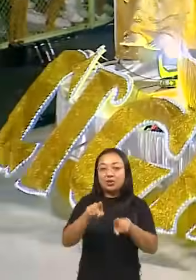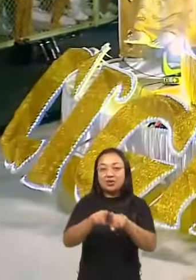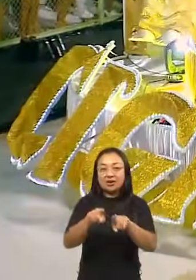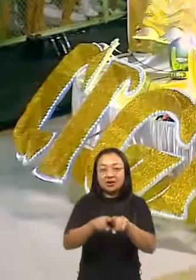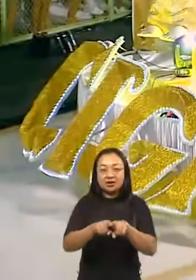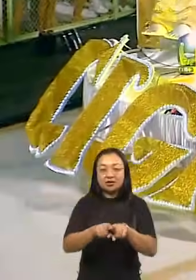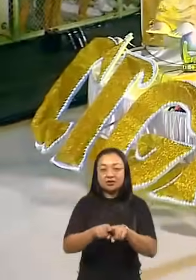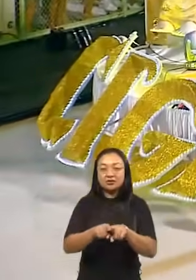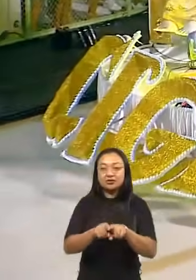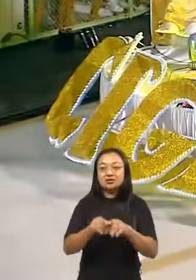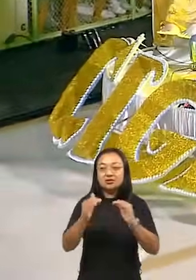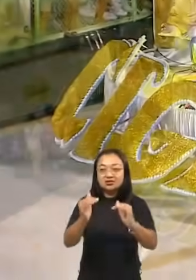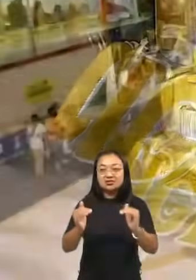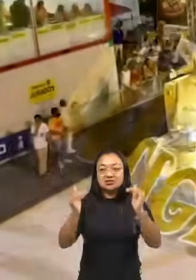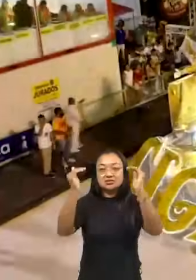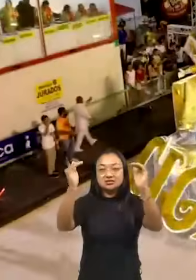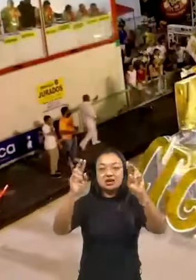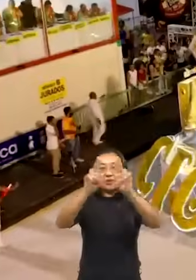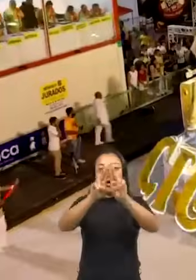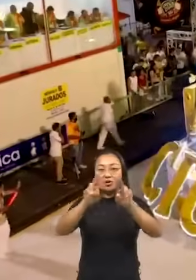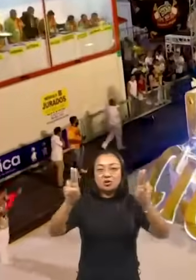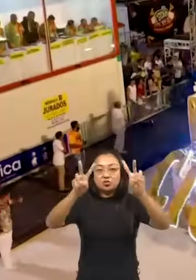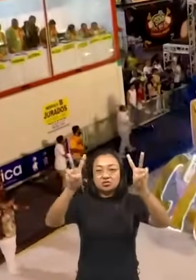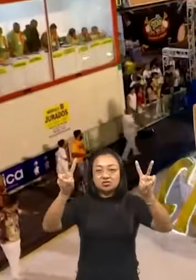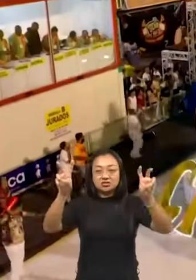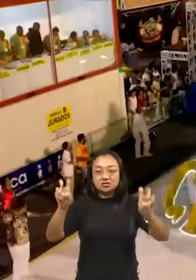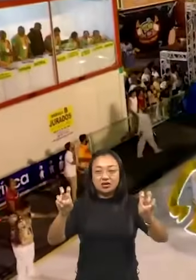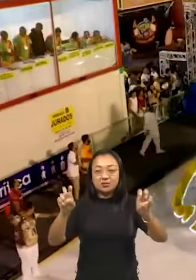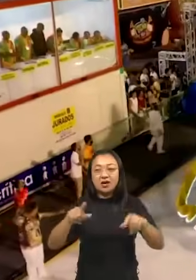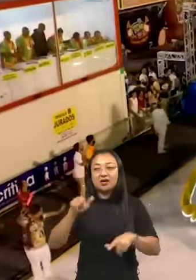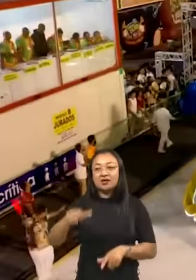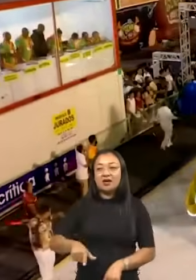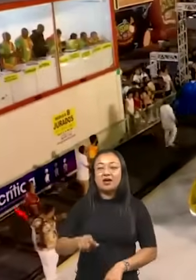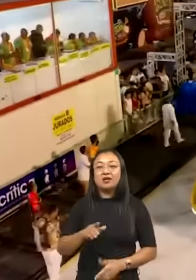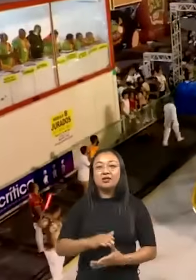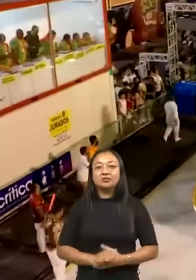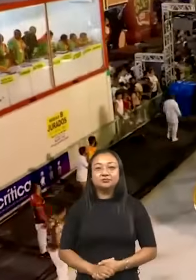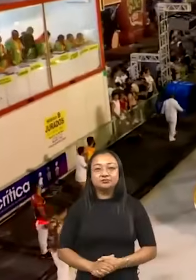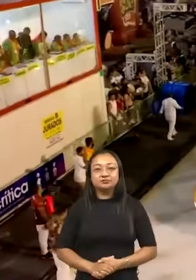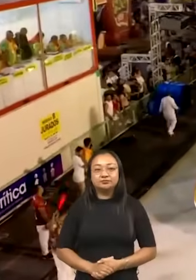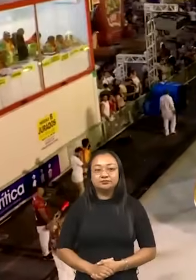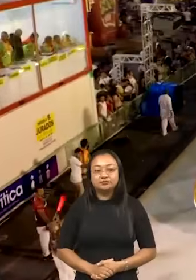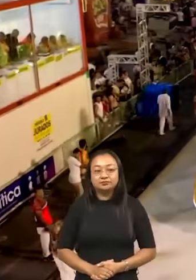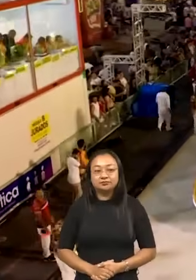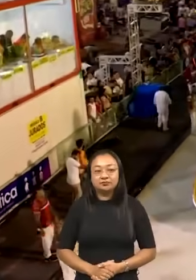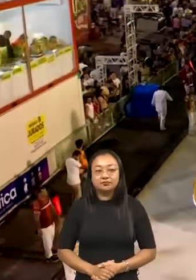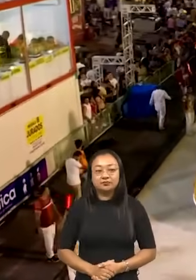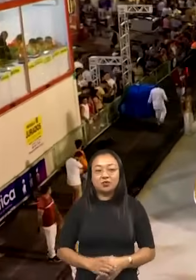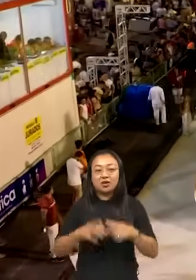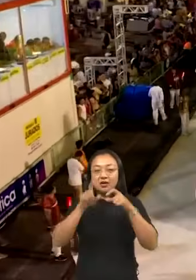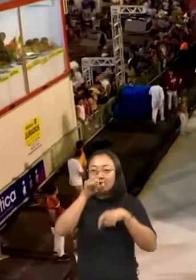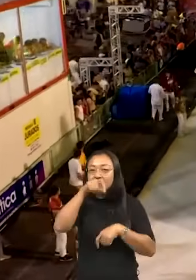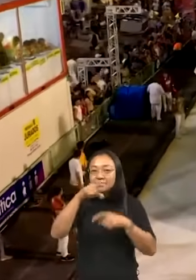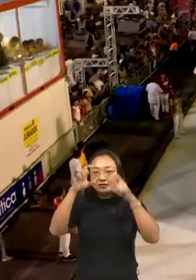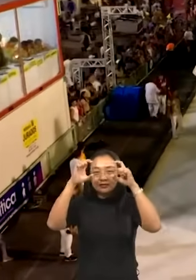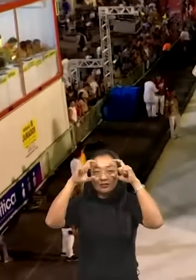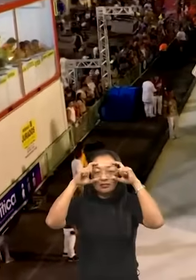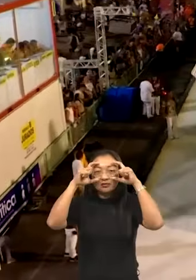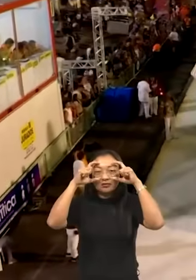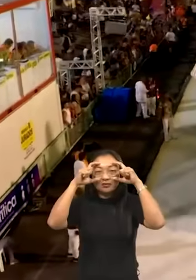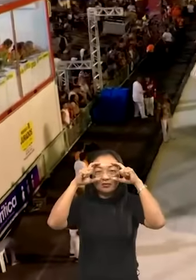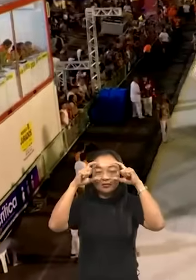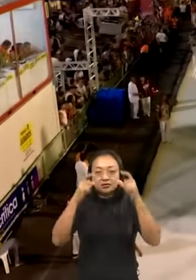o nosso tema enredo, que no caso vem a ser a coruja, né, representando a coruja, que é